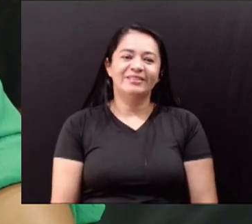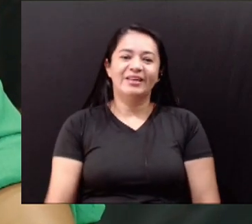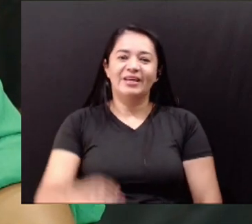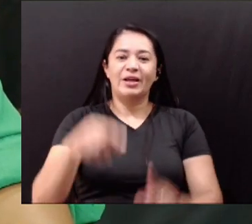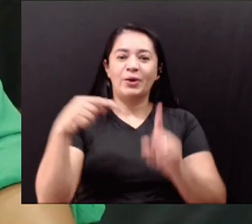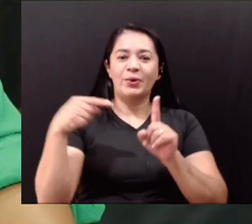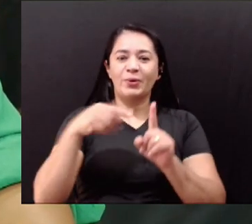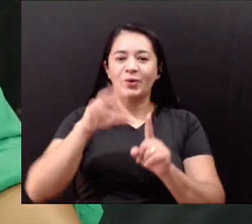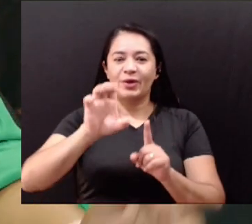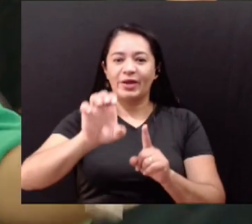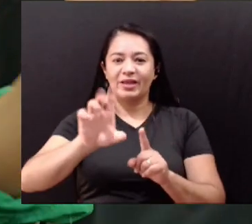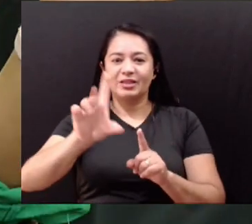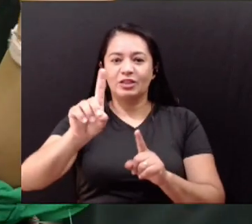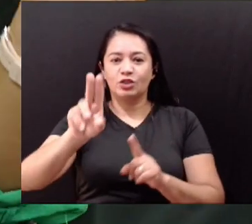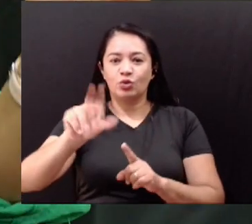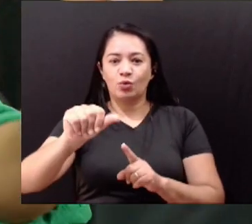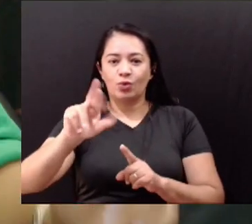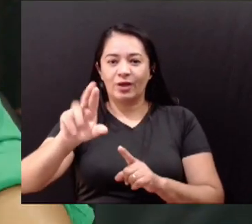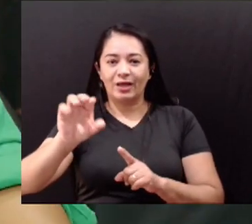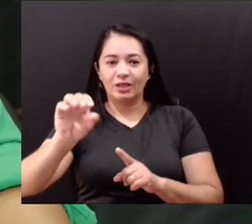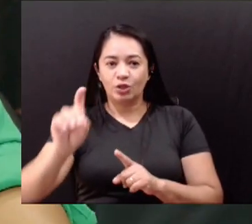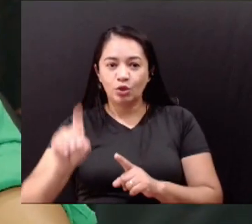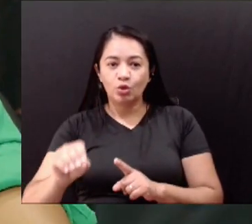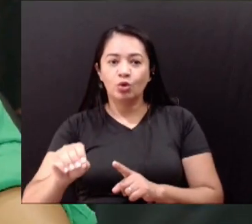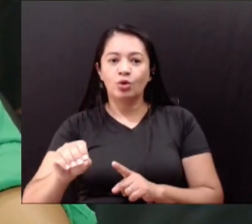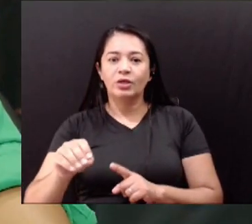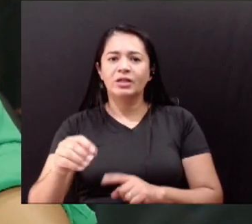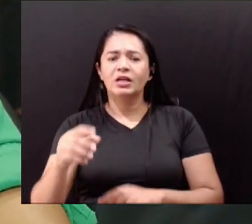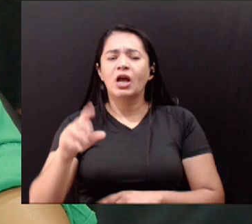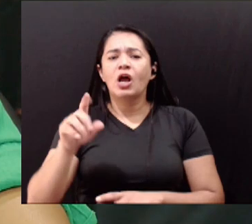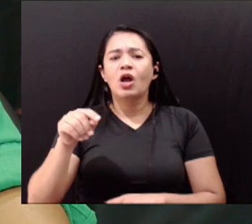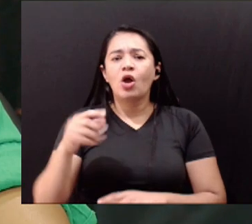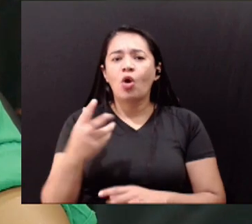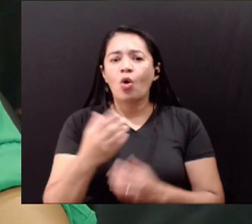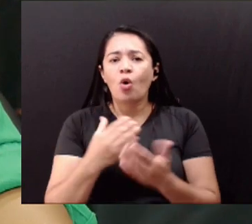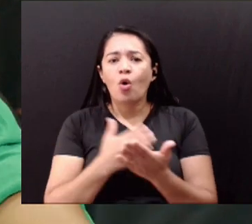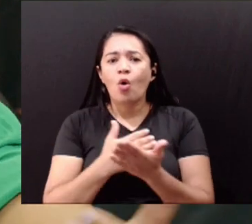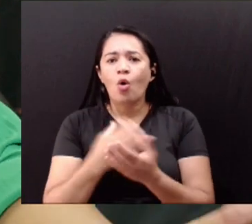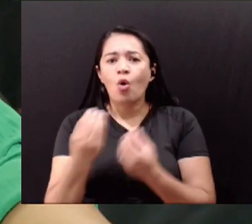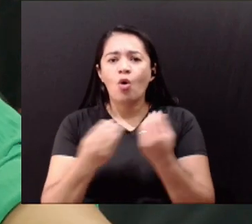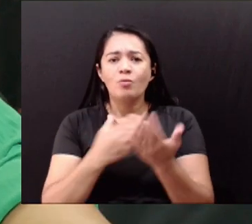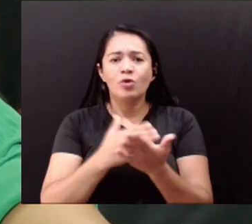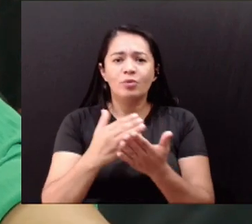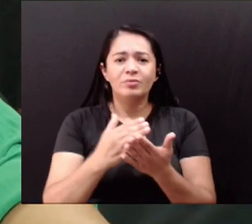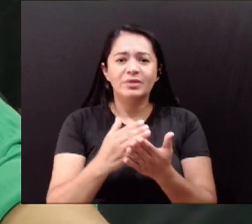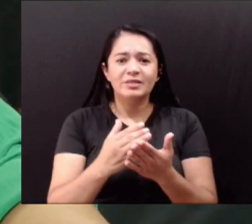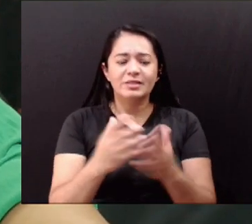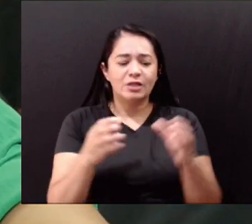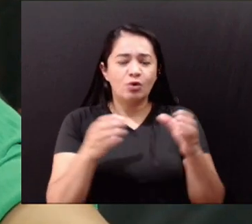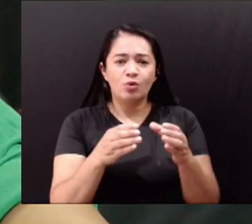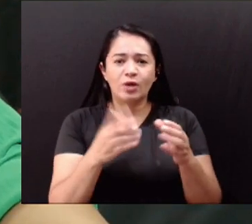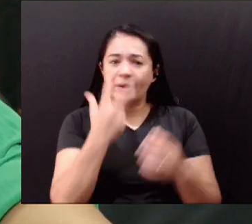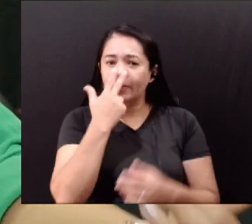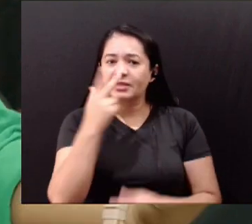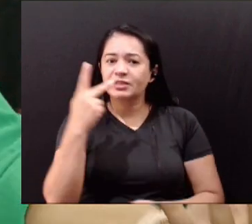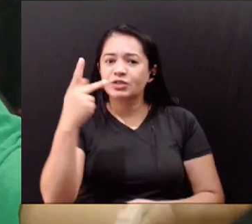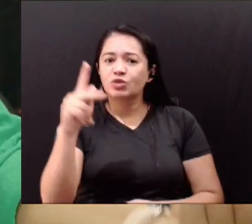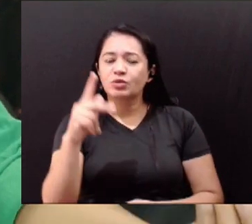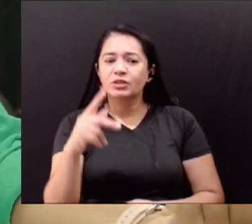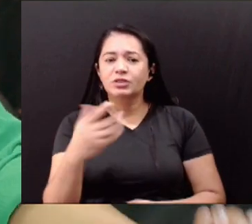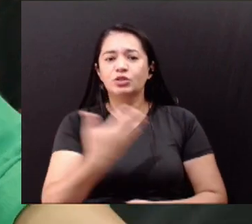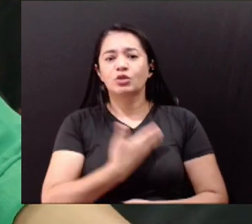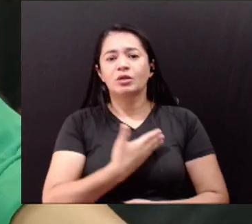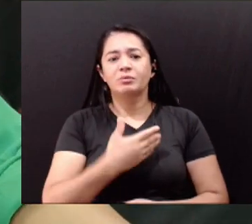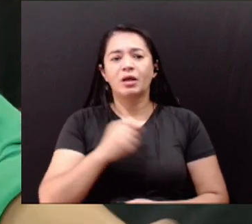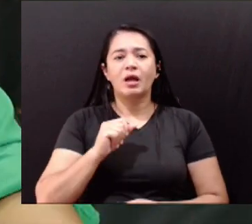quem quiser montar uma iniciativa parecida com a Vila Conviver na própria cidade ou com amigos aposentados, por onde